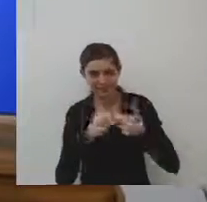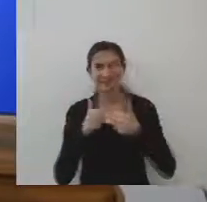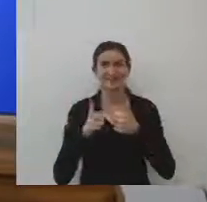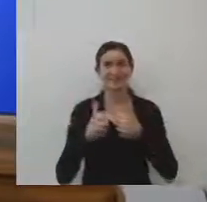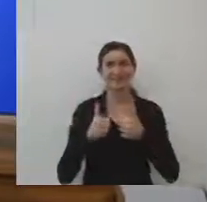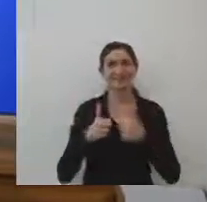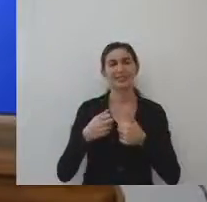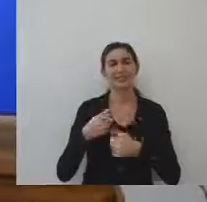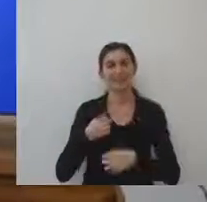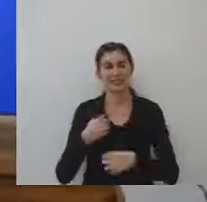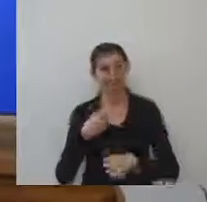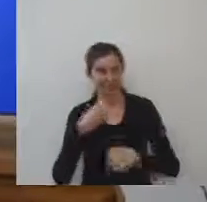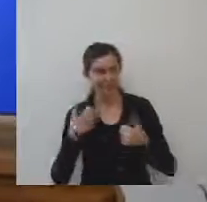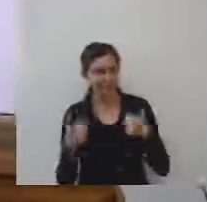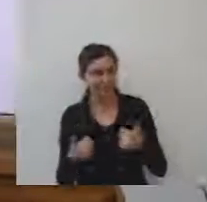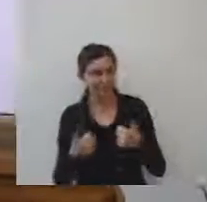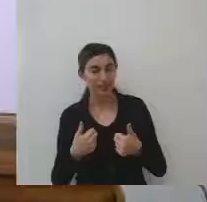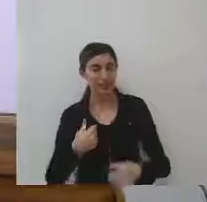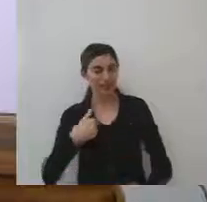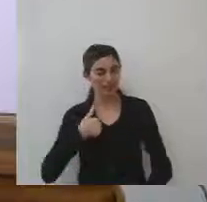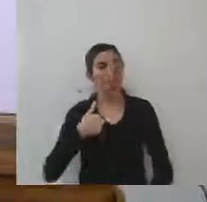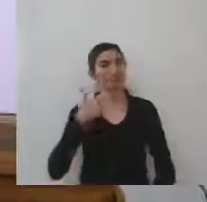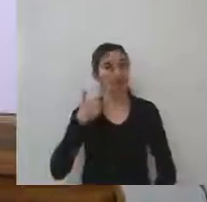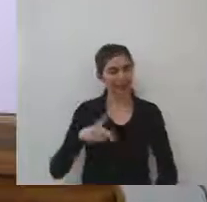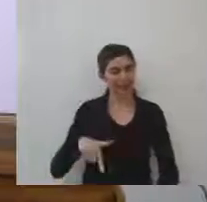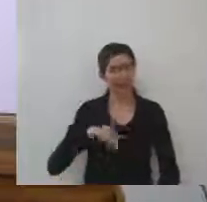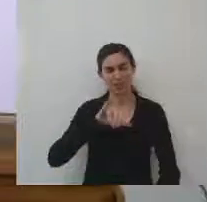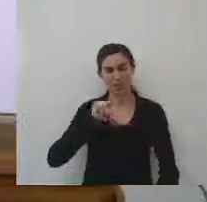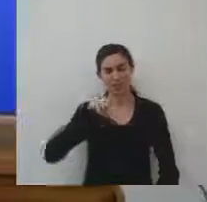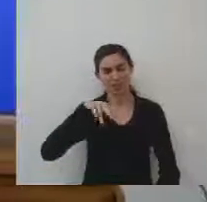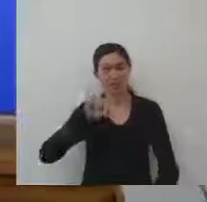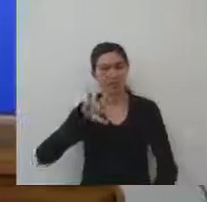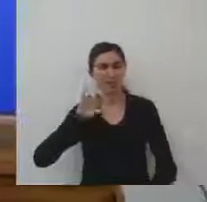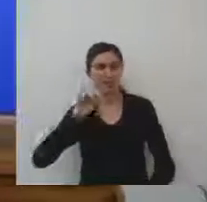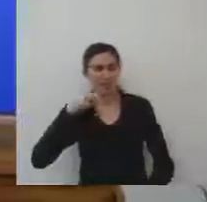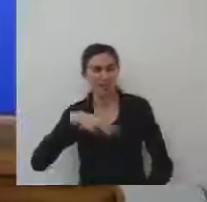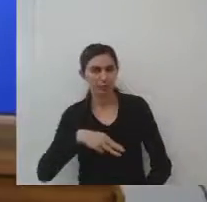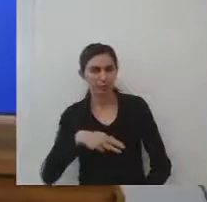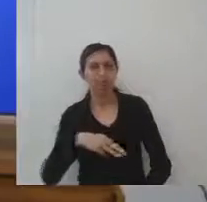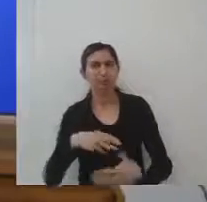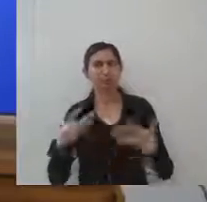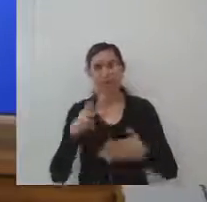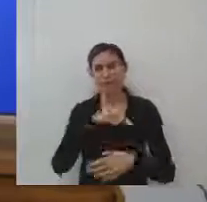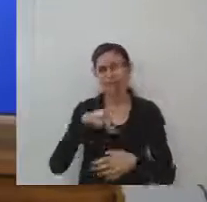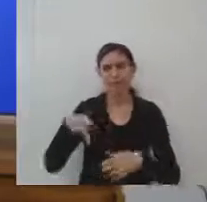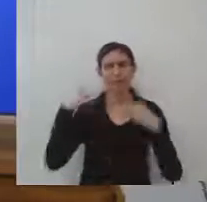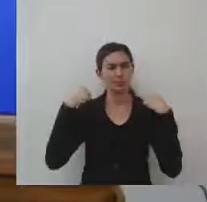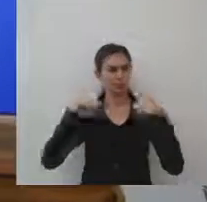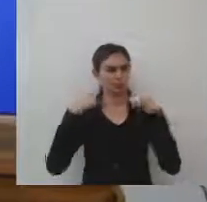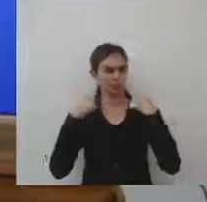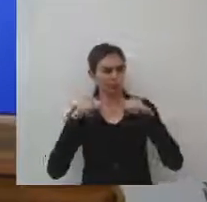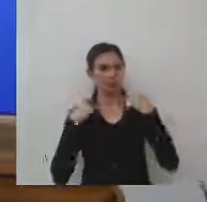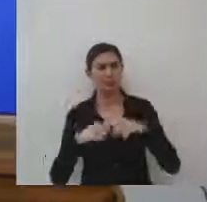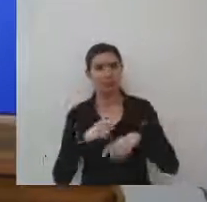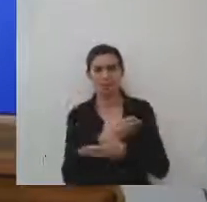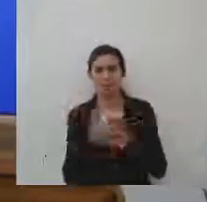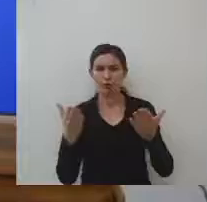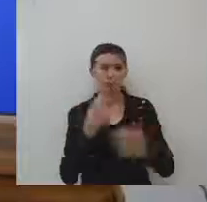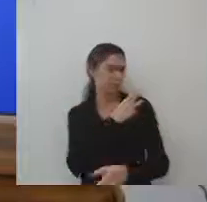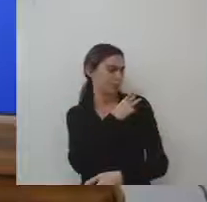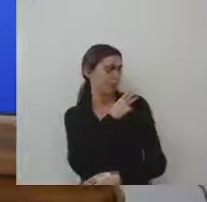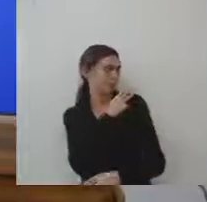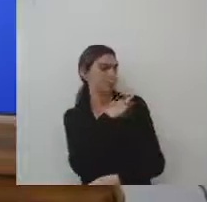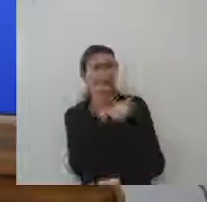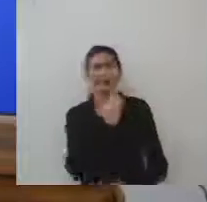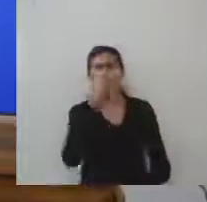Aê, galerinha! Sou eu, Jamerson Cruz, professor de Educação Física. Você, terceiranista,